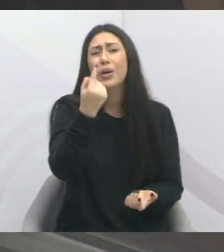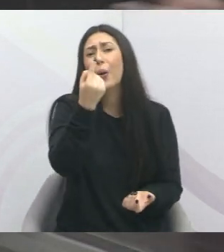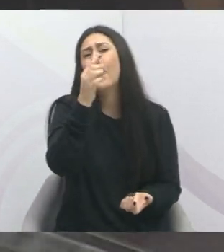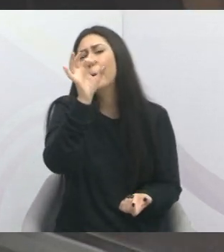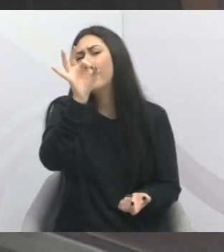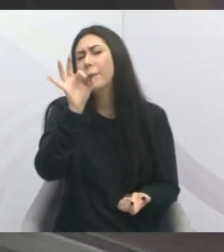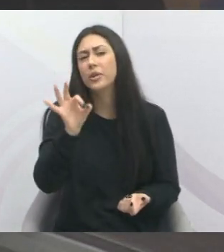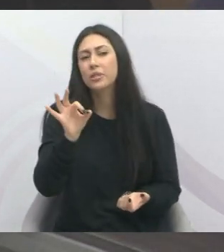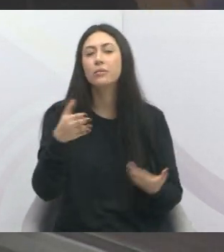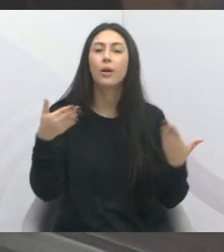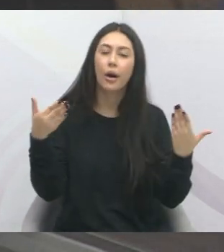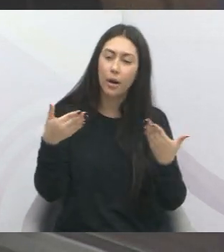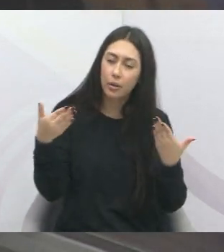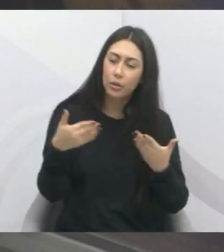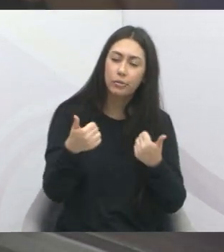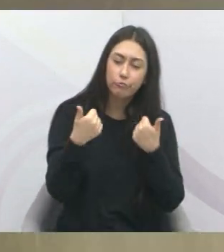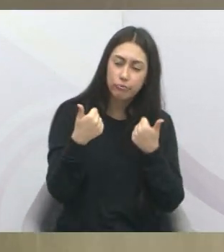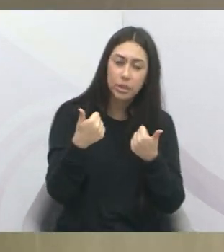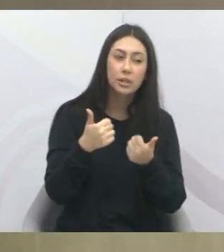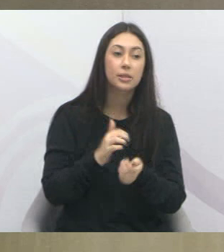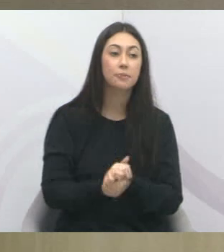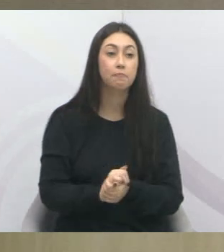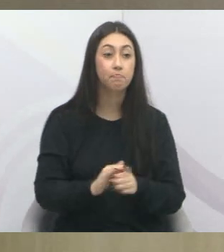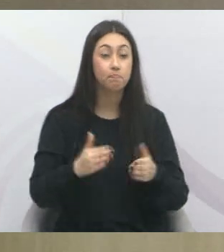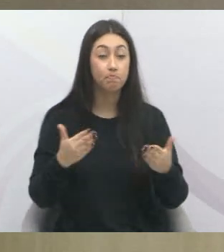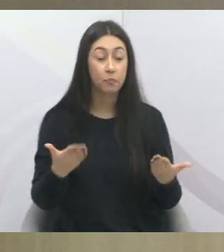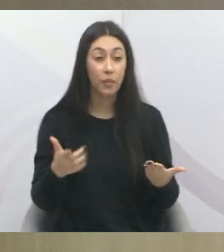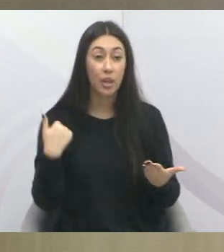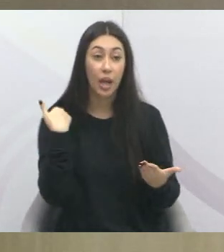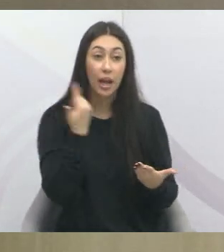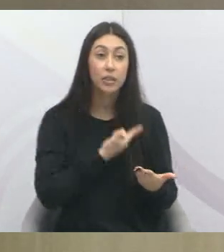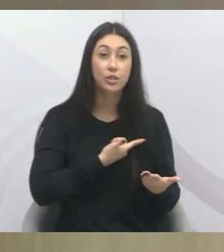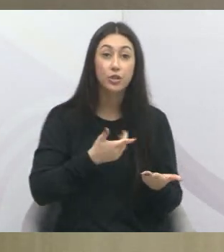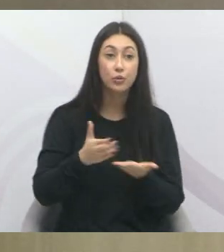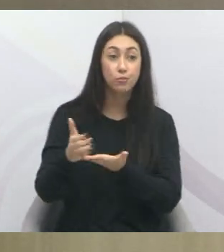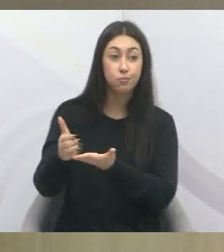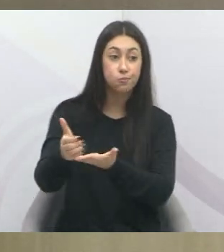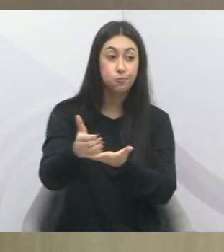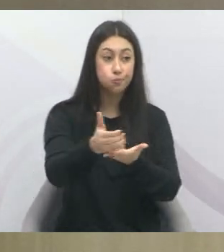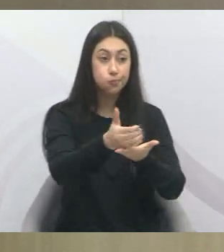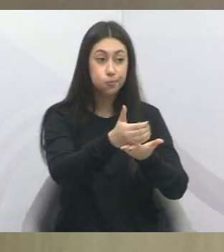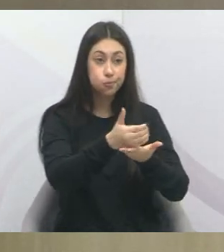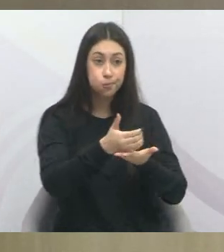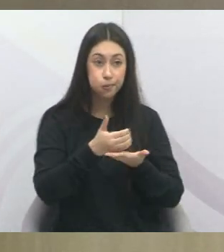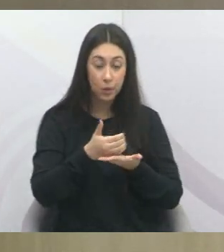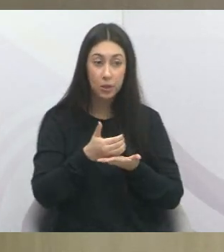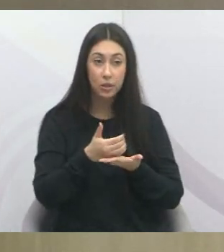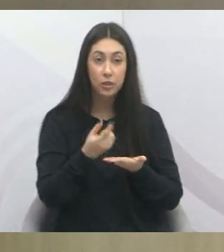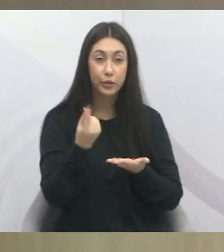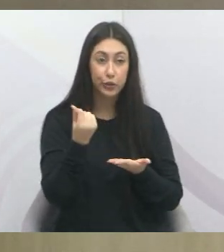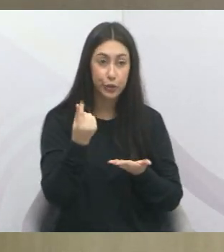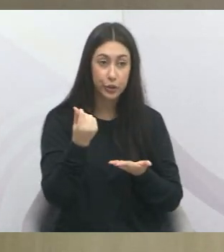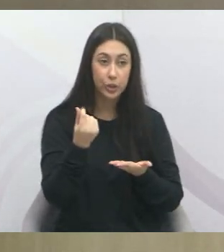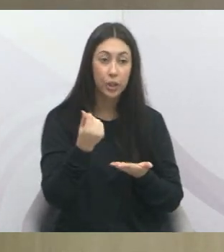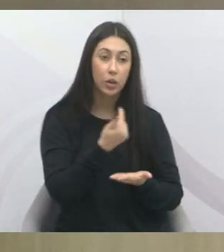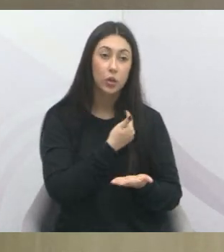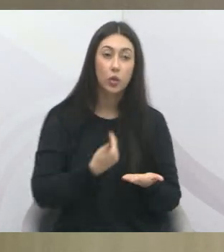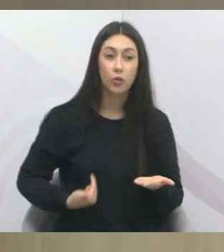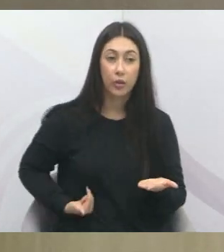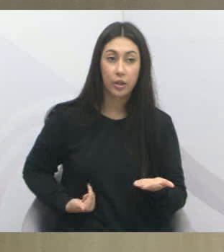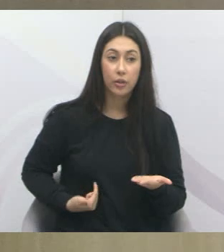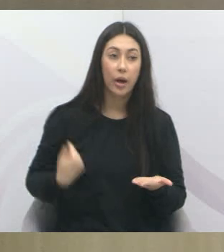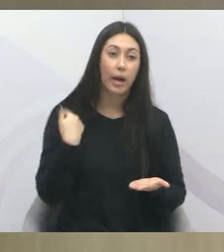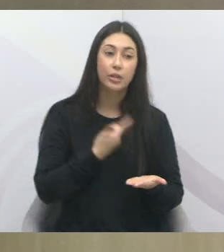da saúde. Agora... Então, a gente recebe do bloco de atenção básica que vem do governo, a gente